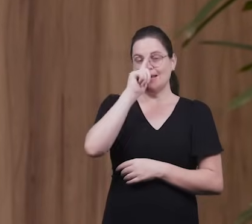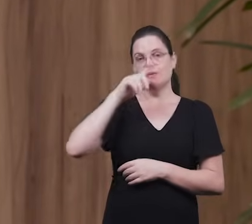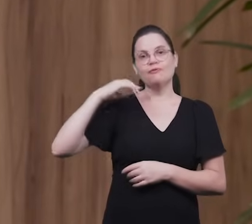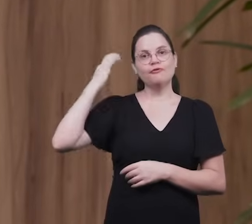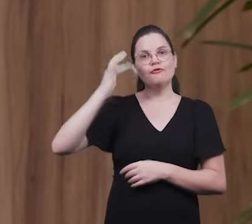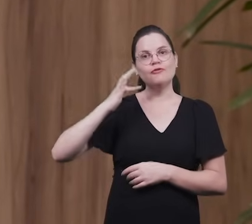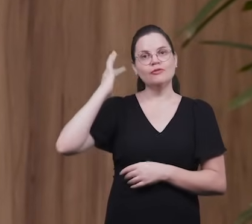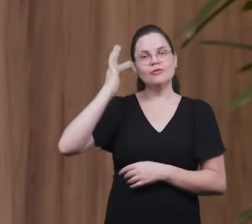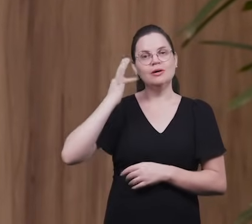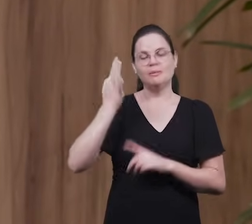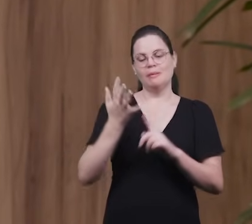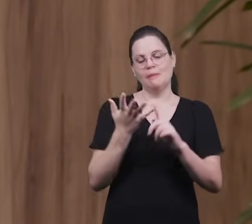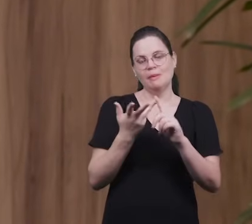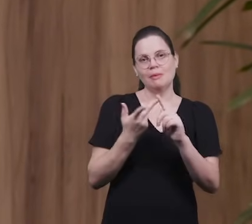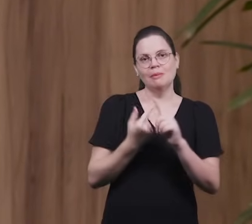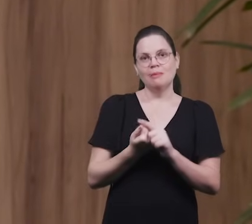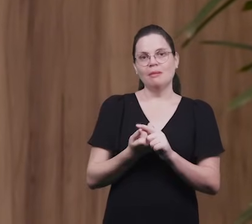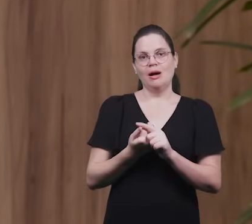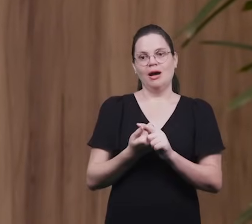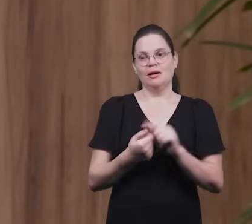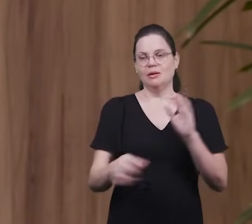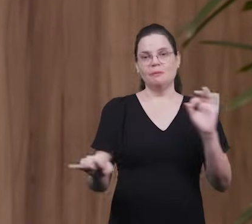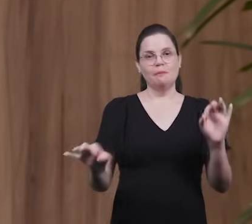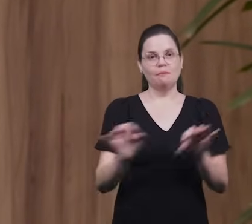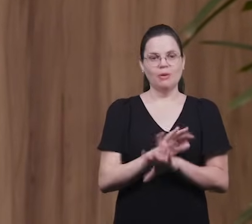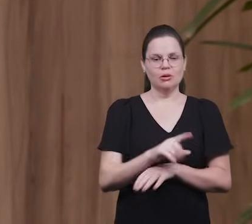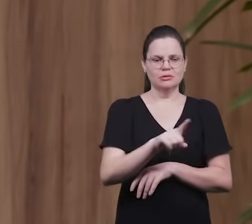uma estrutura que a doutrina